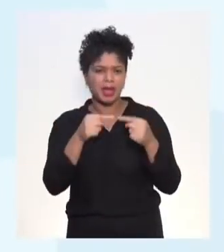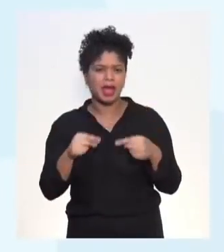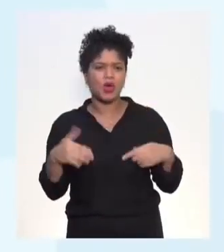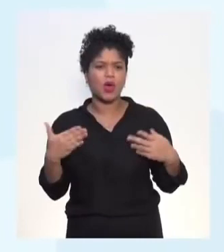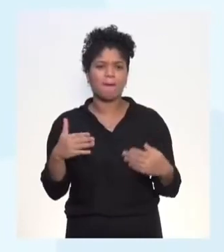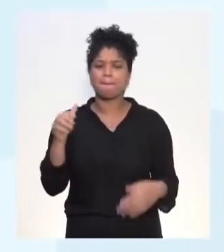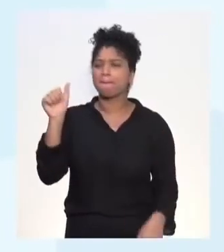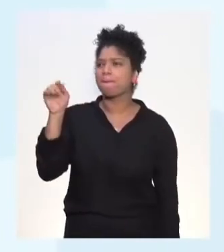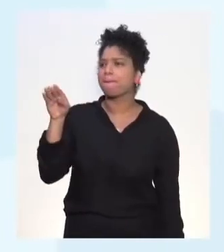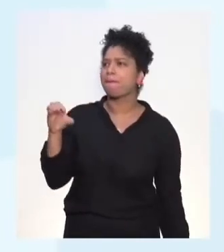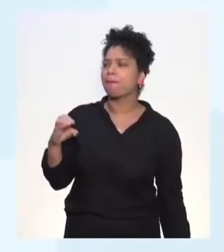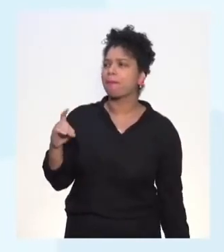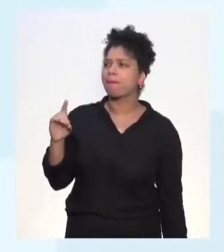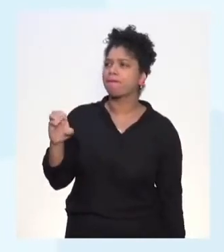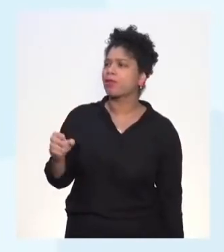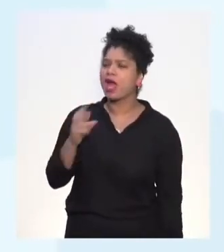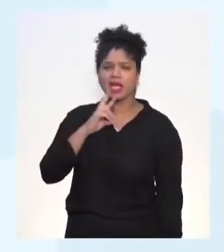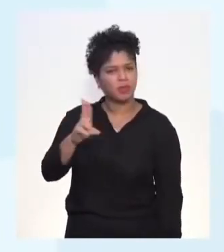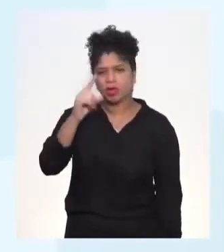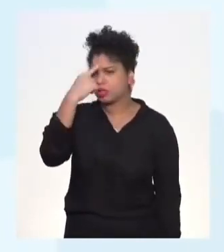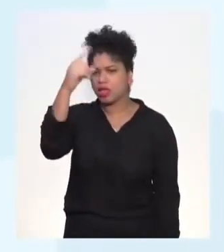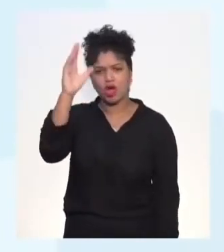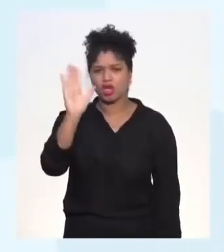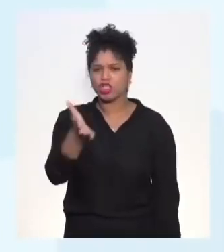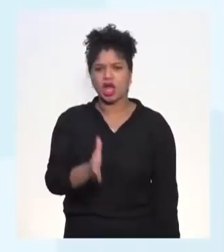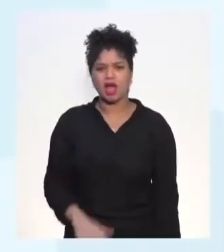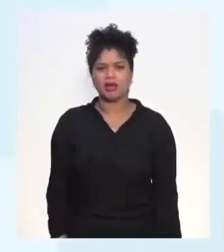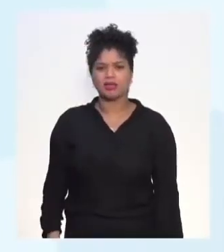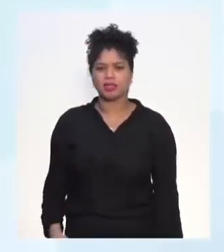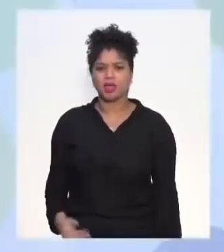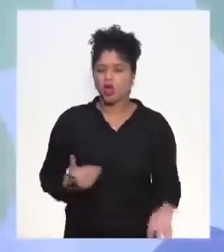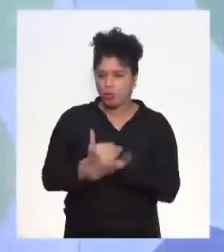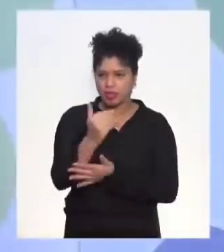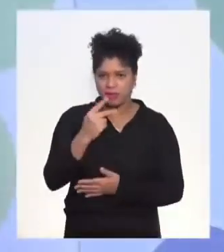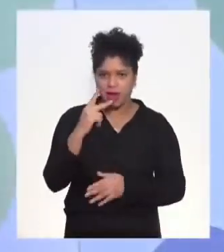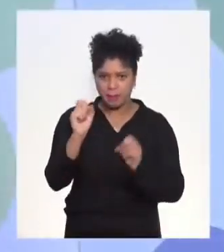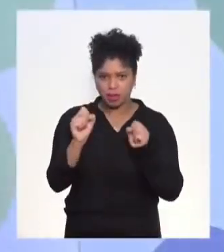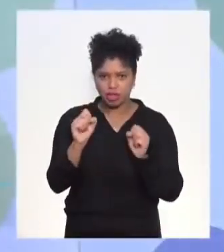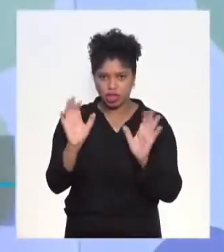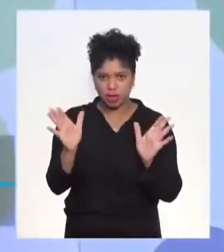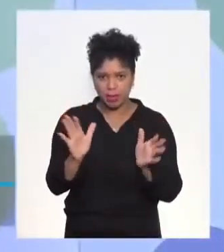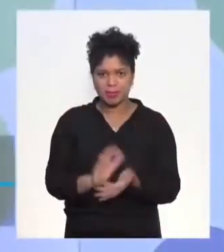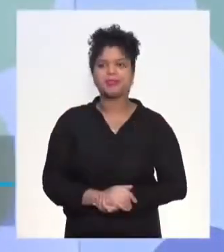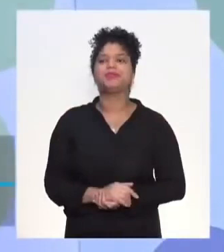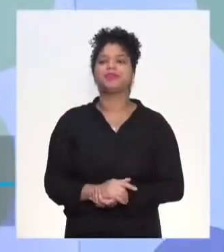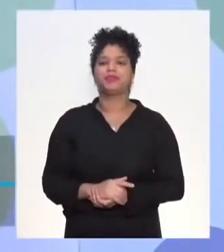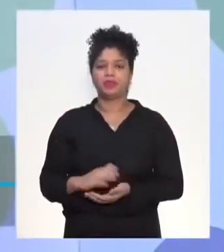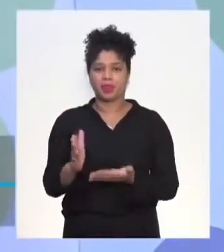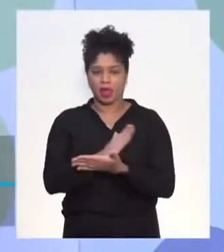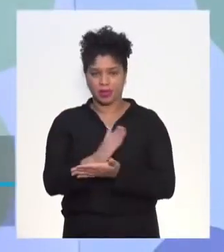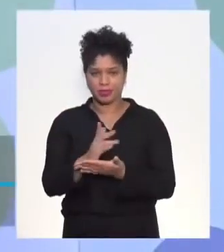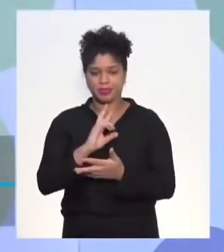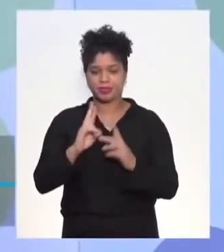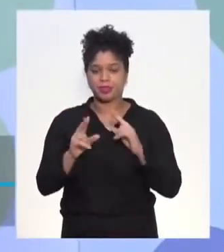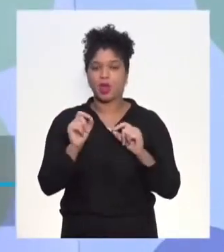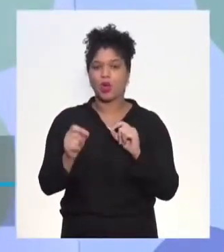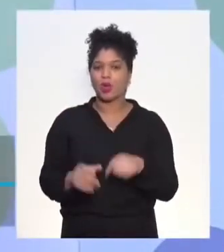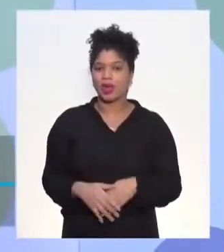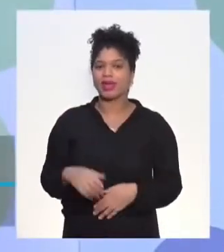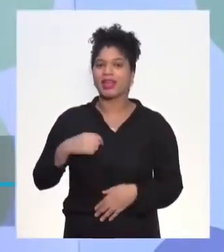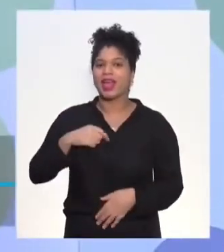suspense? Não deve ser criativo, não. Responde o que vier à mente primeiramente. Começar a falar? Claro. Olha, alguns estão falando